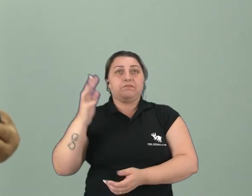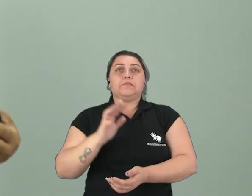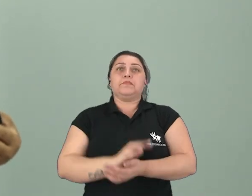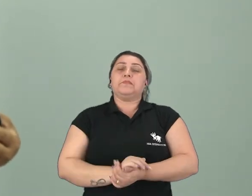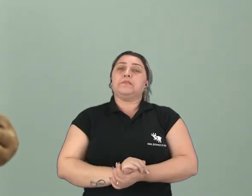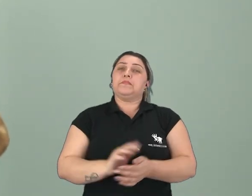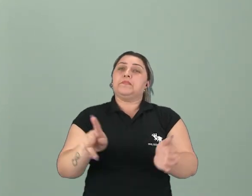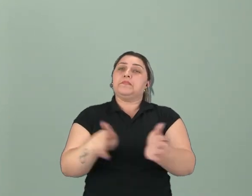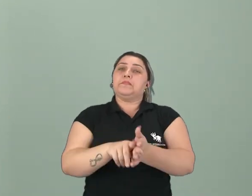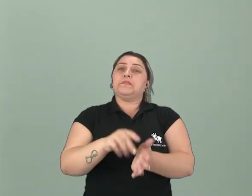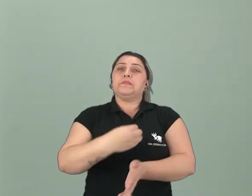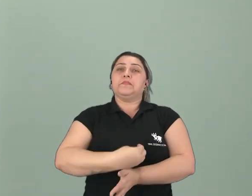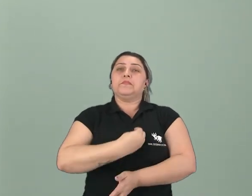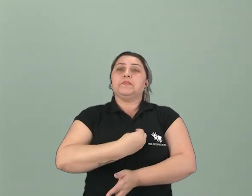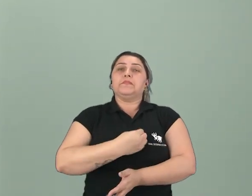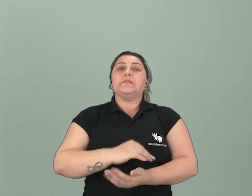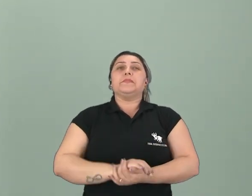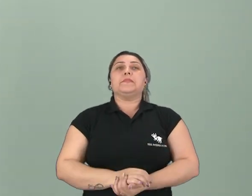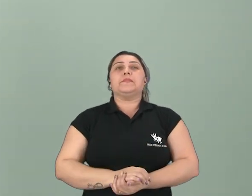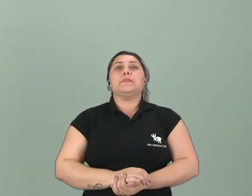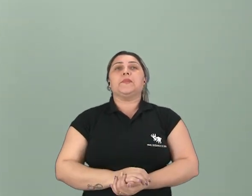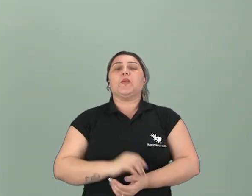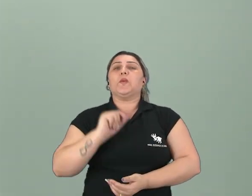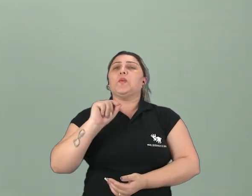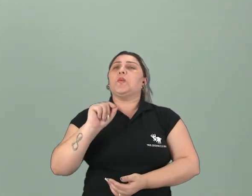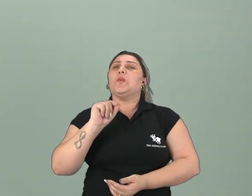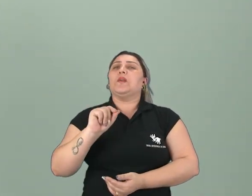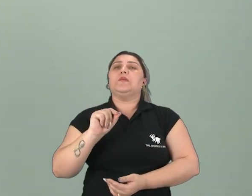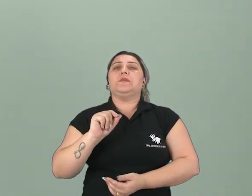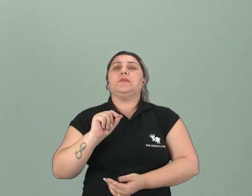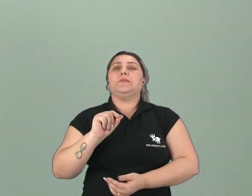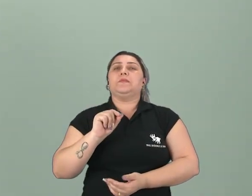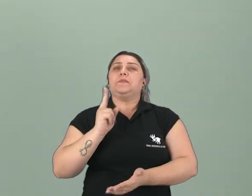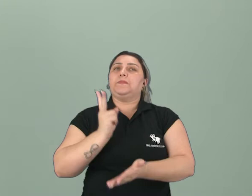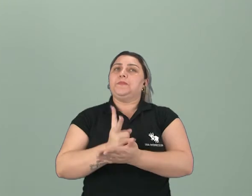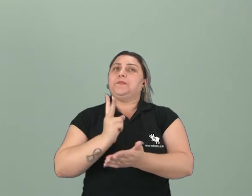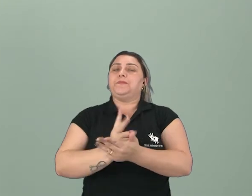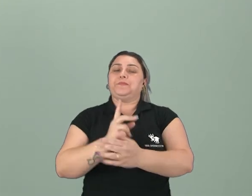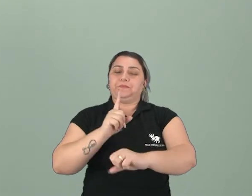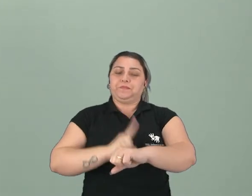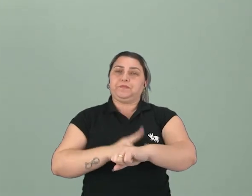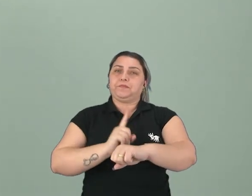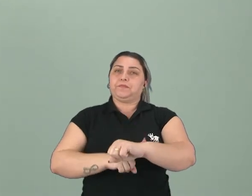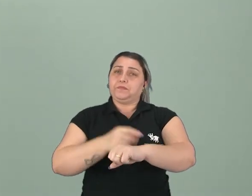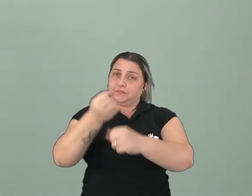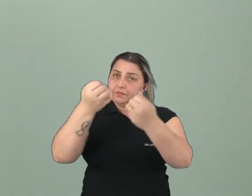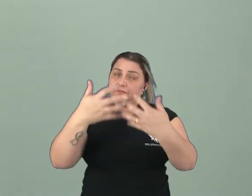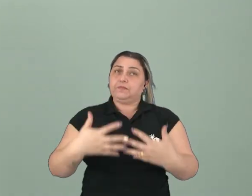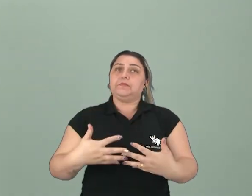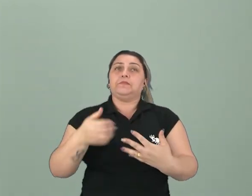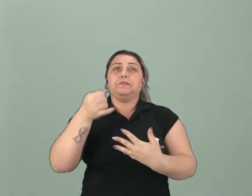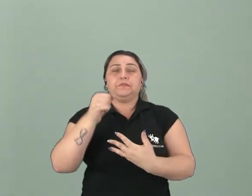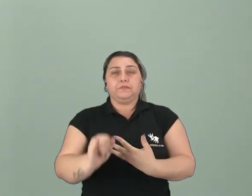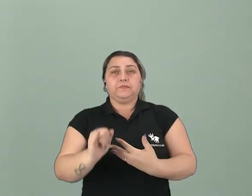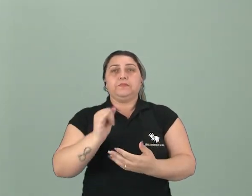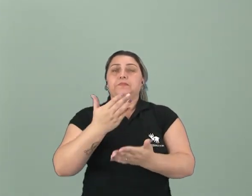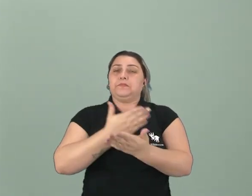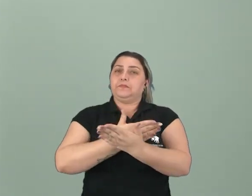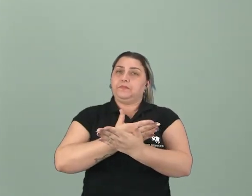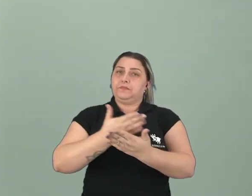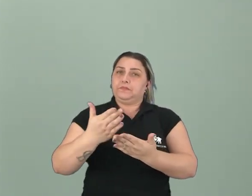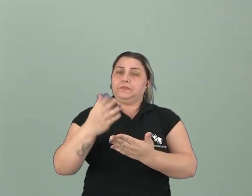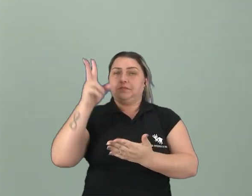da vida dele. Então, o que vai predominar? Qual é o tempo que ele vai contar? Se ele está ali iniciando